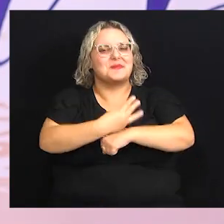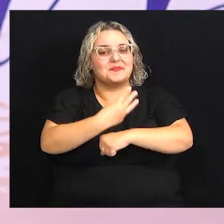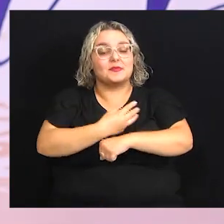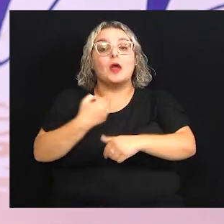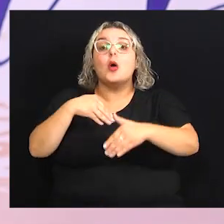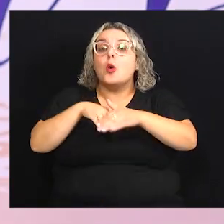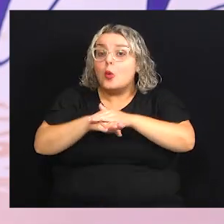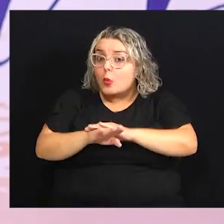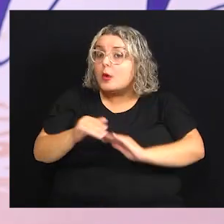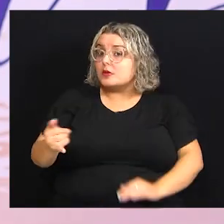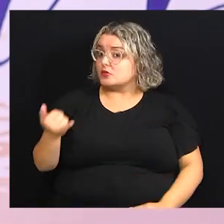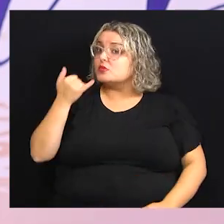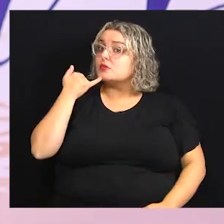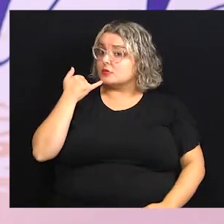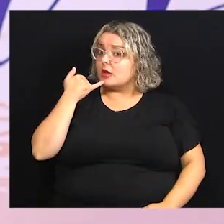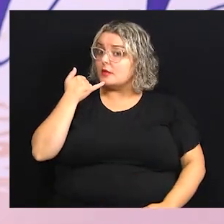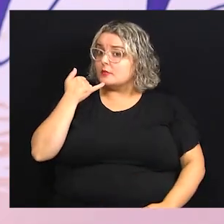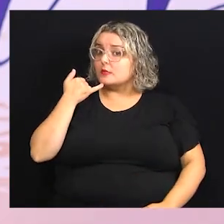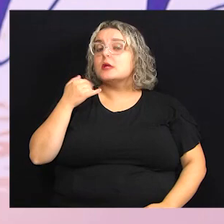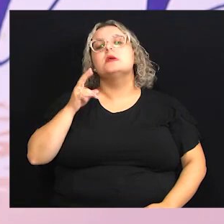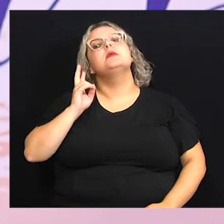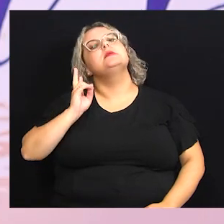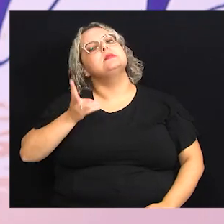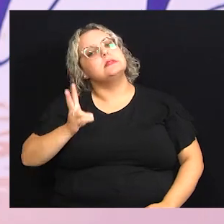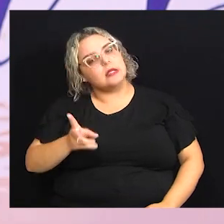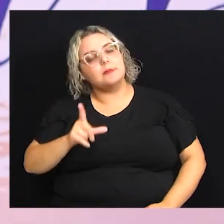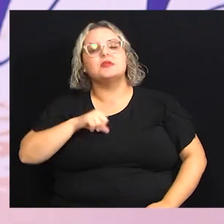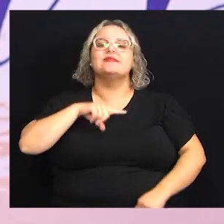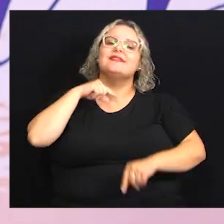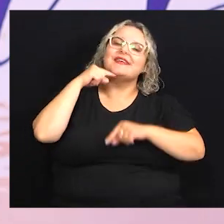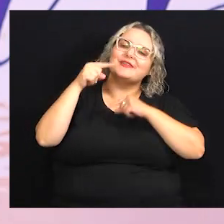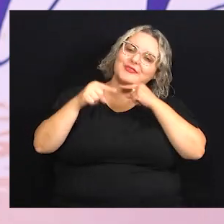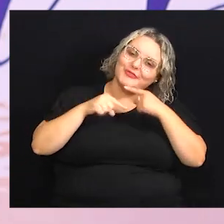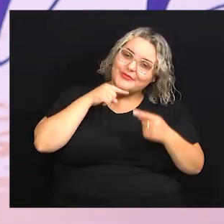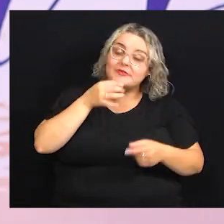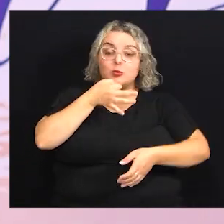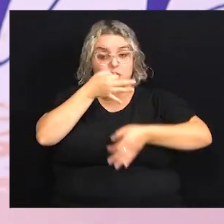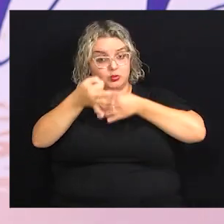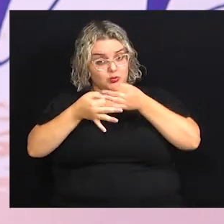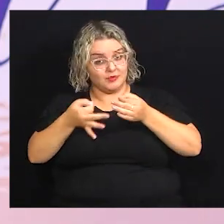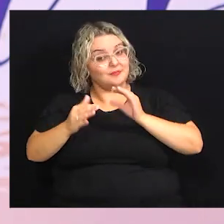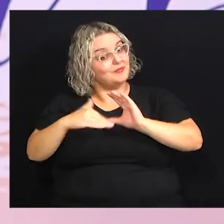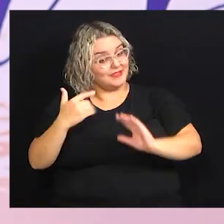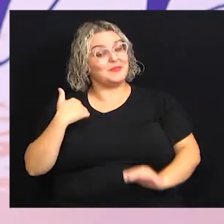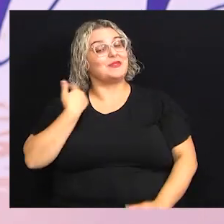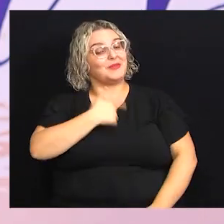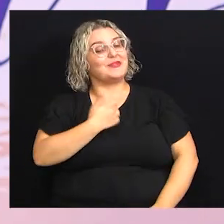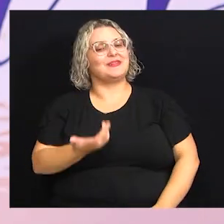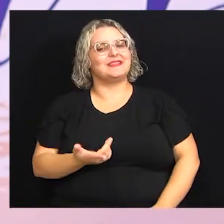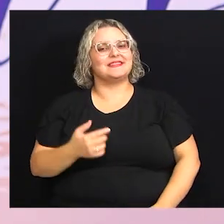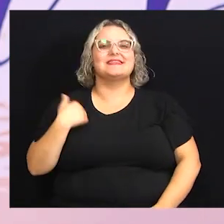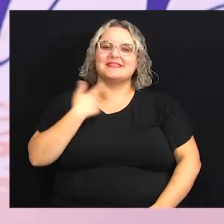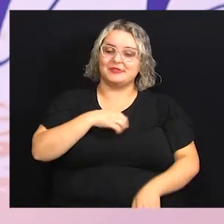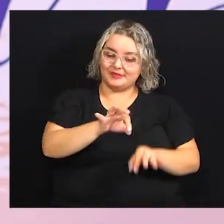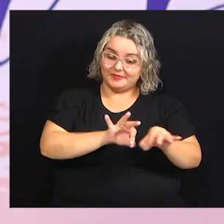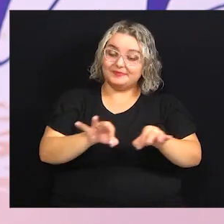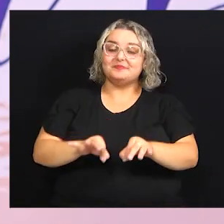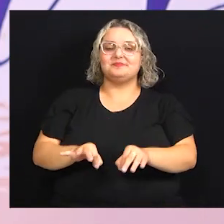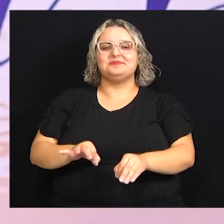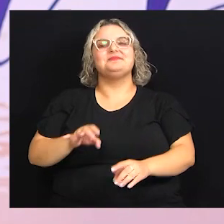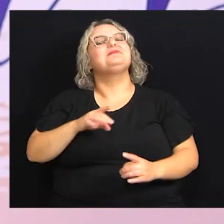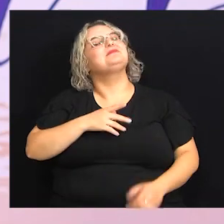deixa ele anotado aí no seu celular e sempre que tiver alguma sugestão, manda para cá que a nossa